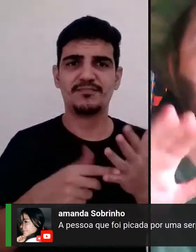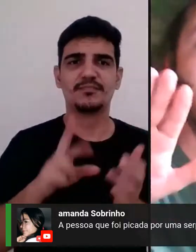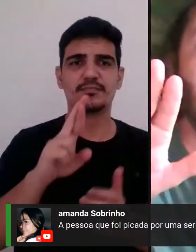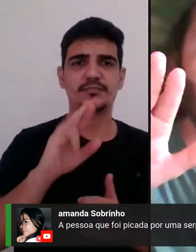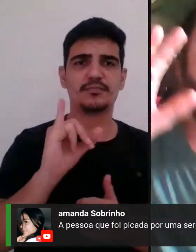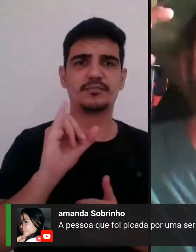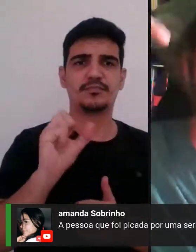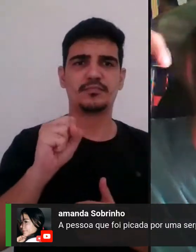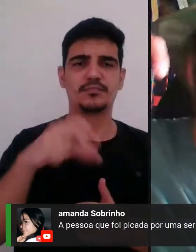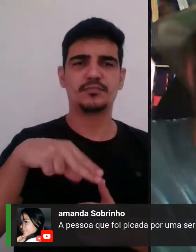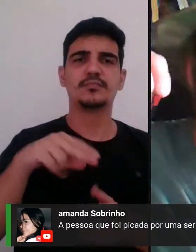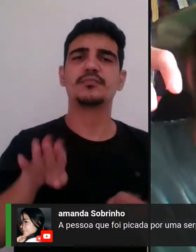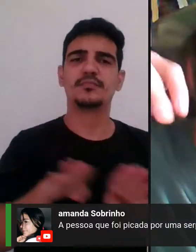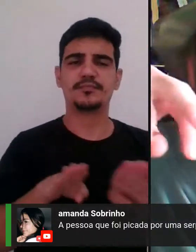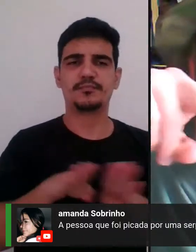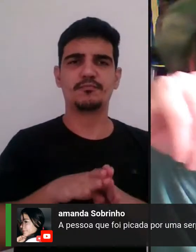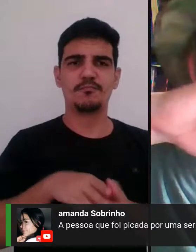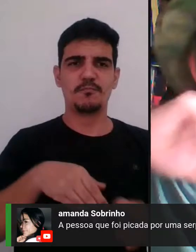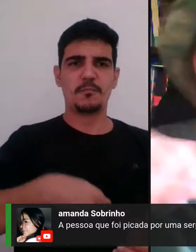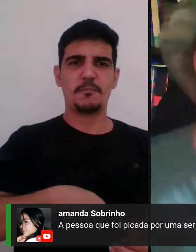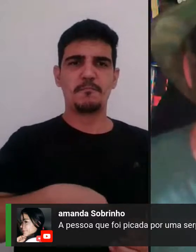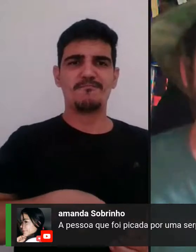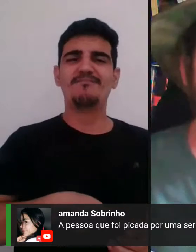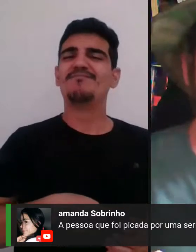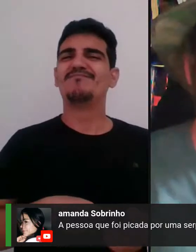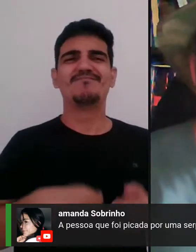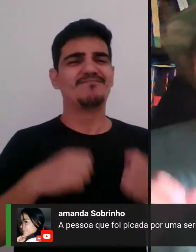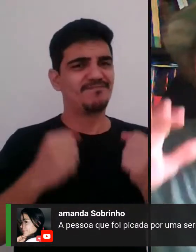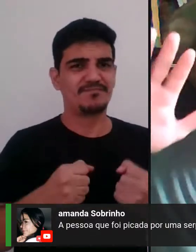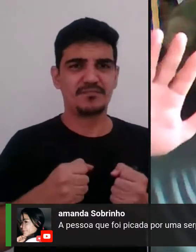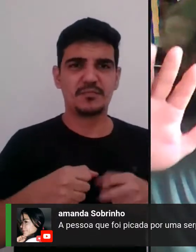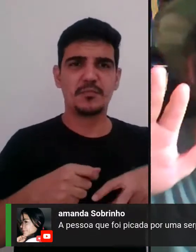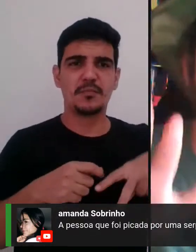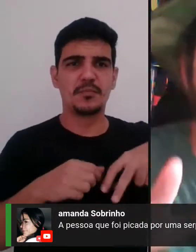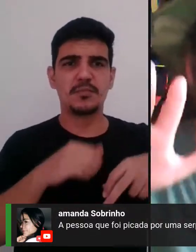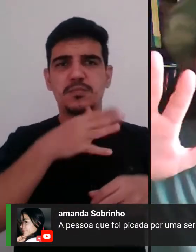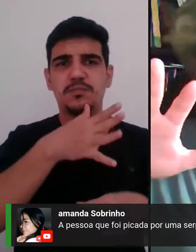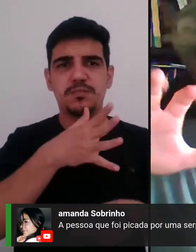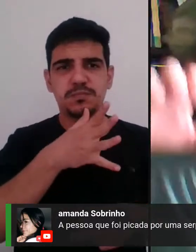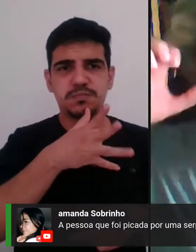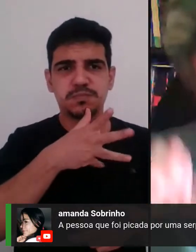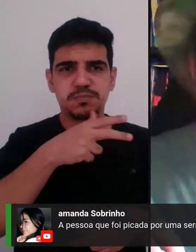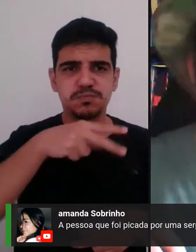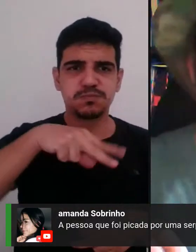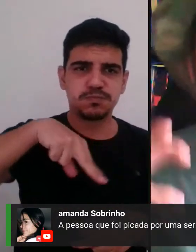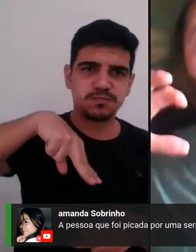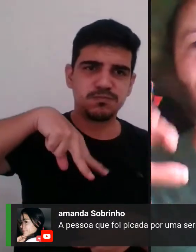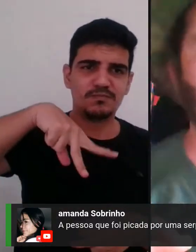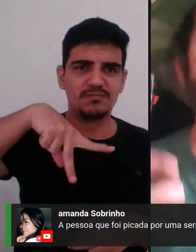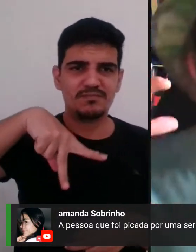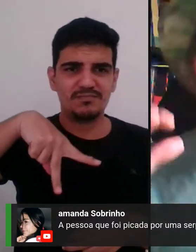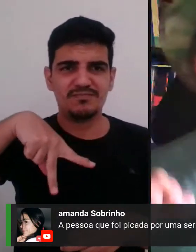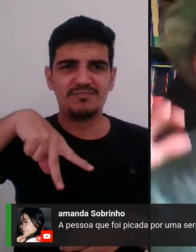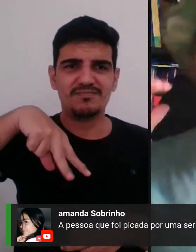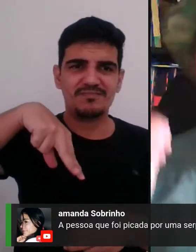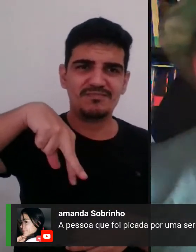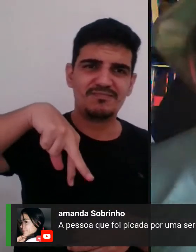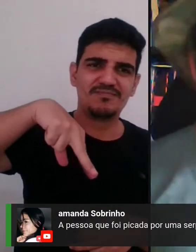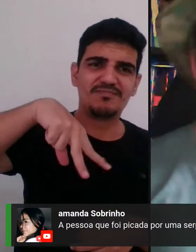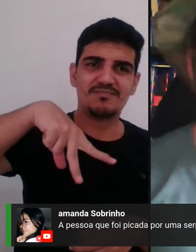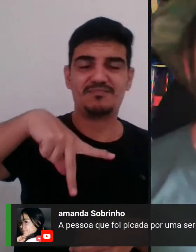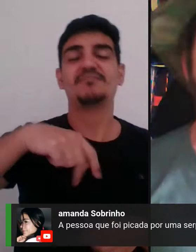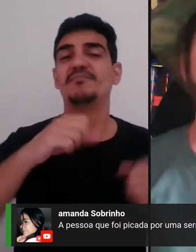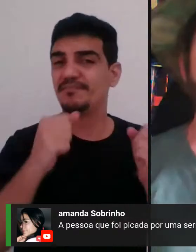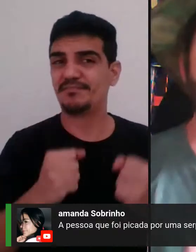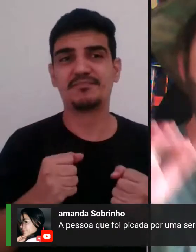envenenamento. A pessoa pode ter dificuldade para caminhar o resto da vida. Quando ela coloca o pé no chão, tem um formigamento, ela não consegue pisar direito, então